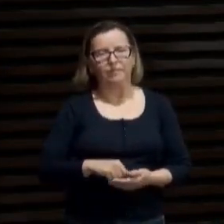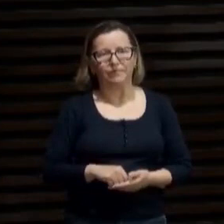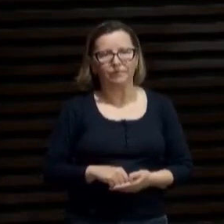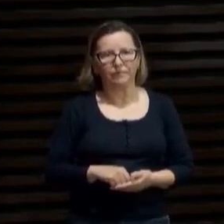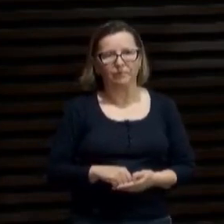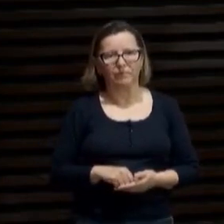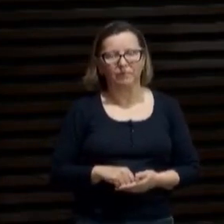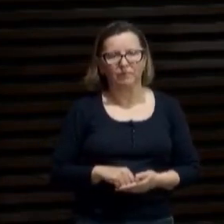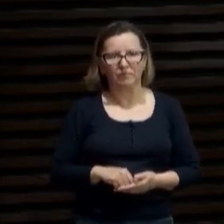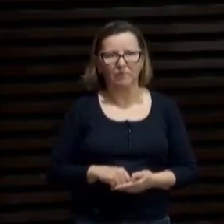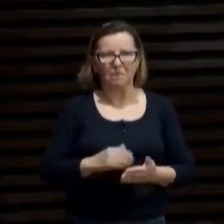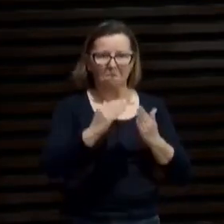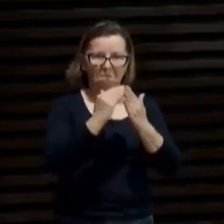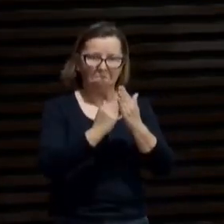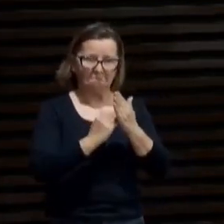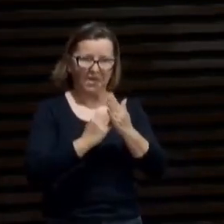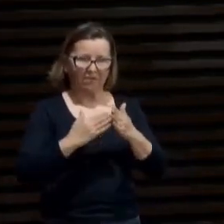Menos alegre que o ímpio.